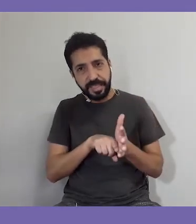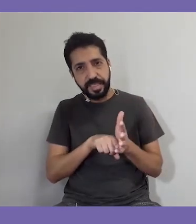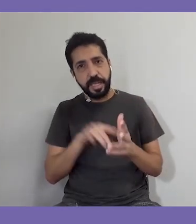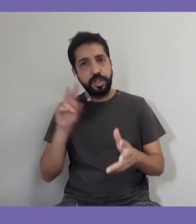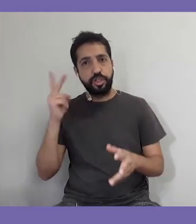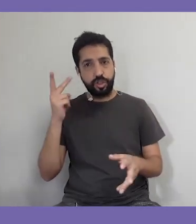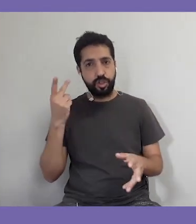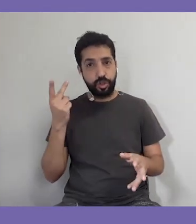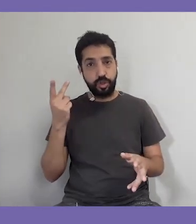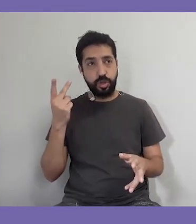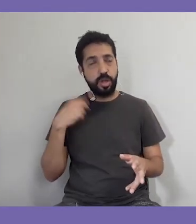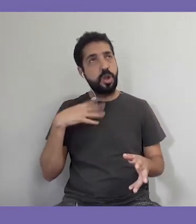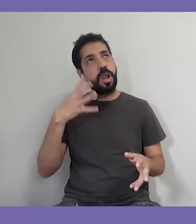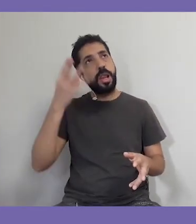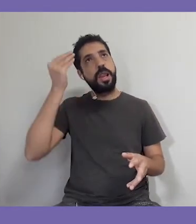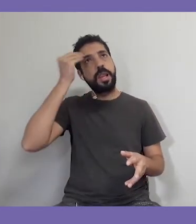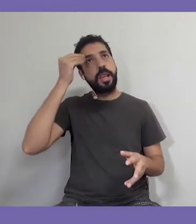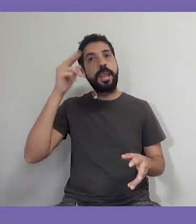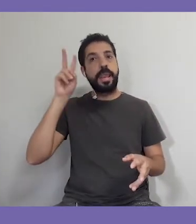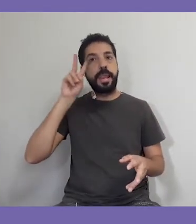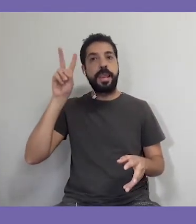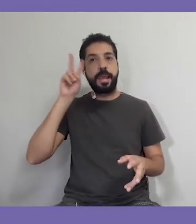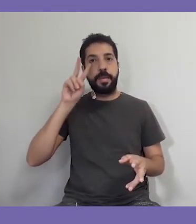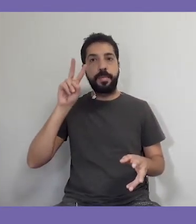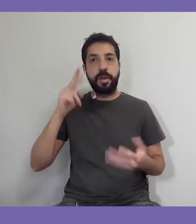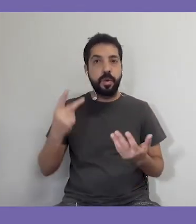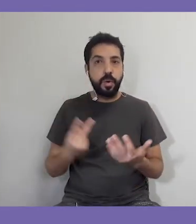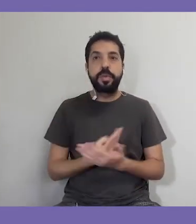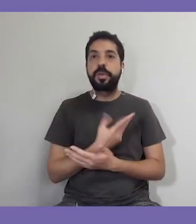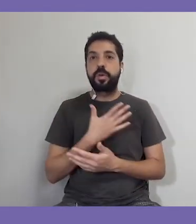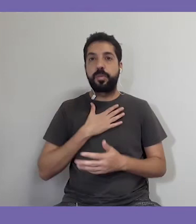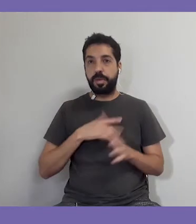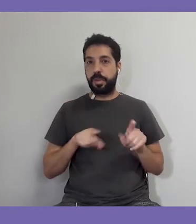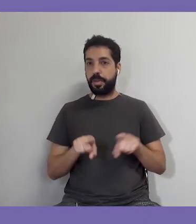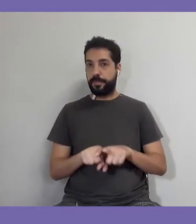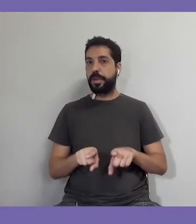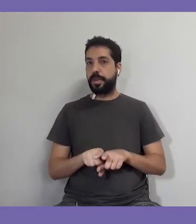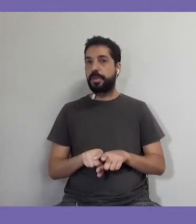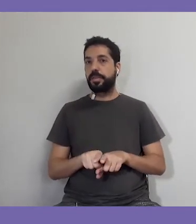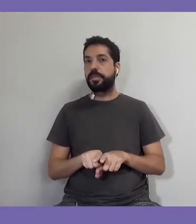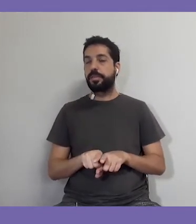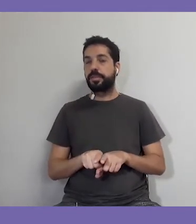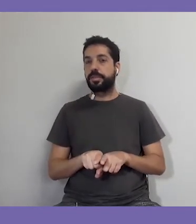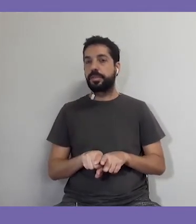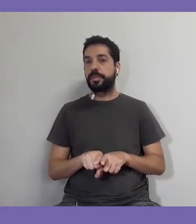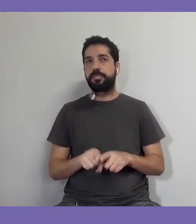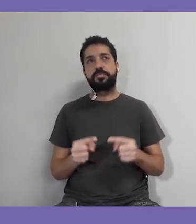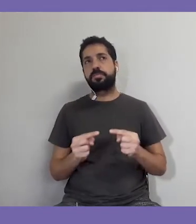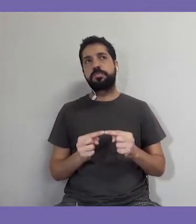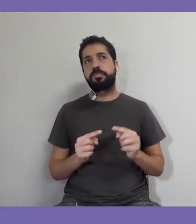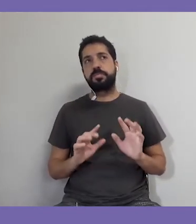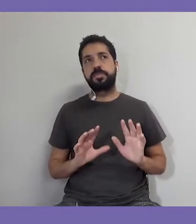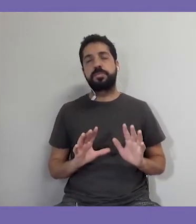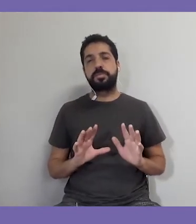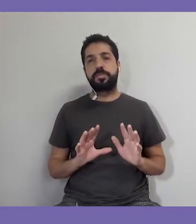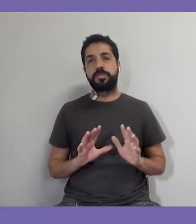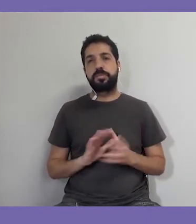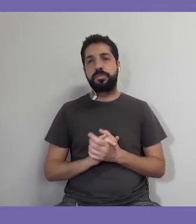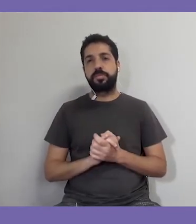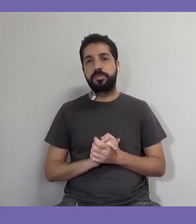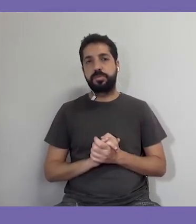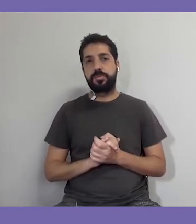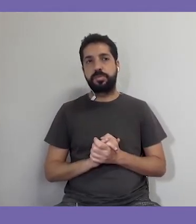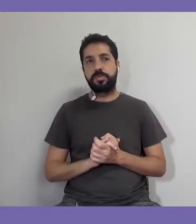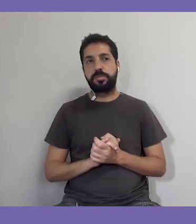fui pesquisando e que fui lembrando, né, de coisas que aconteceram comigo, tipo,